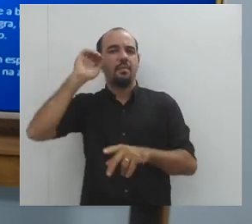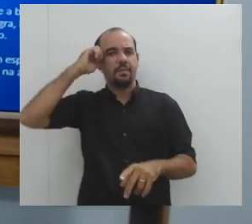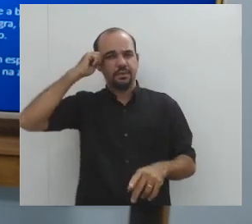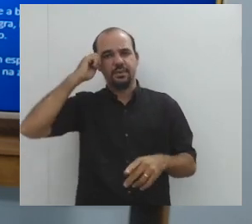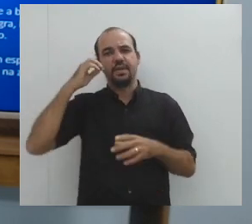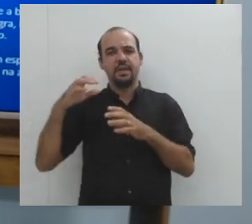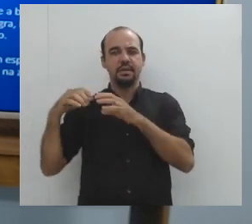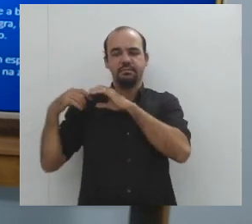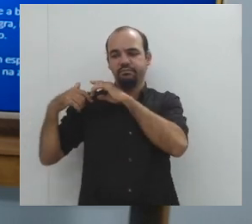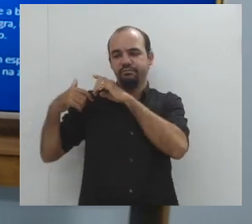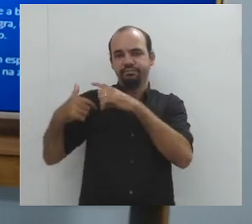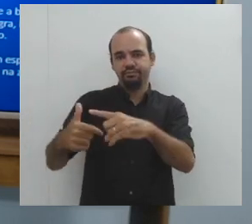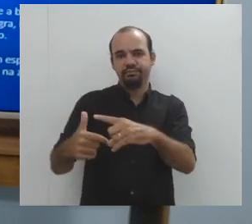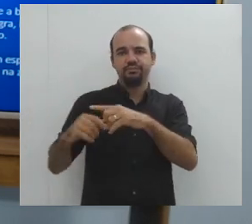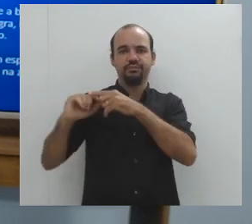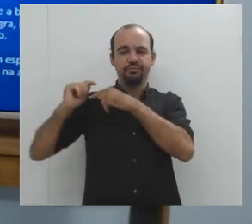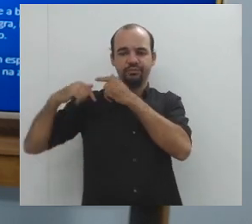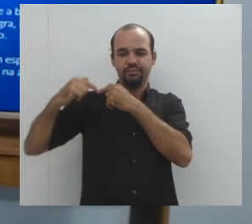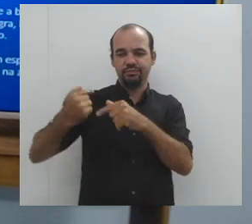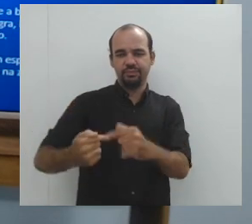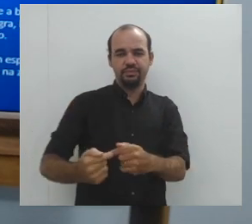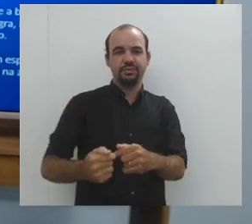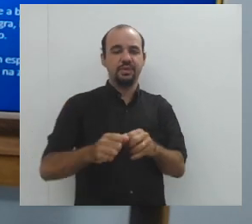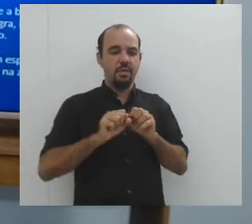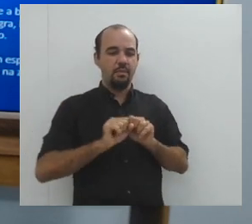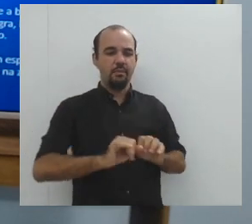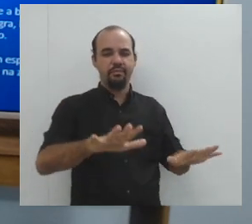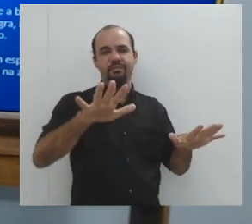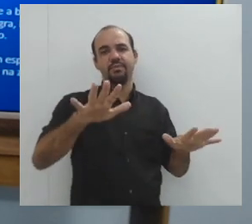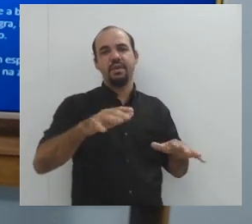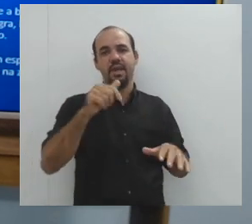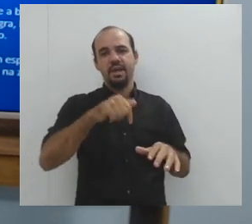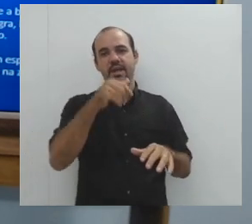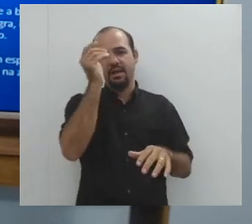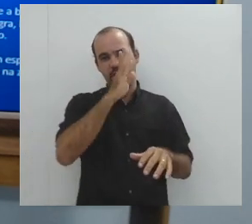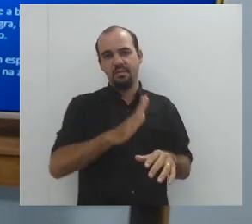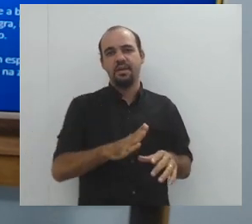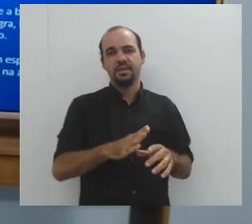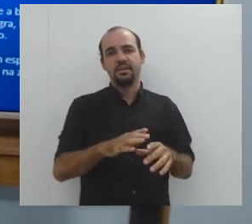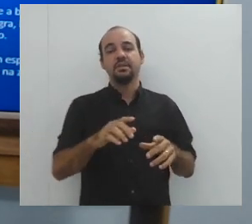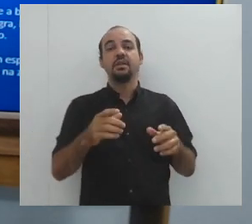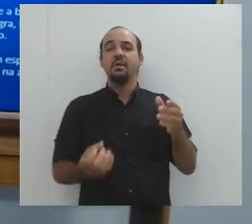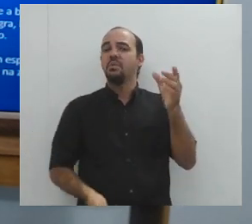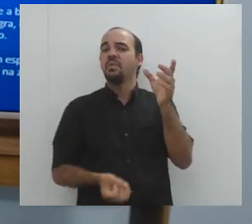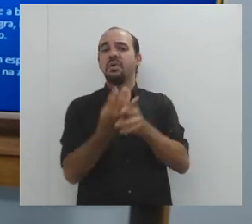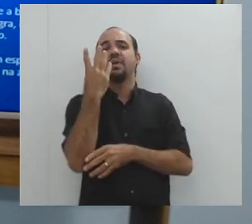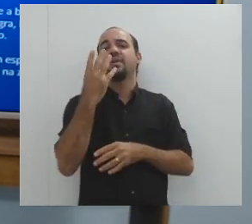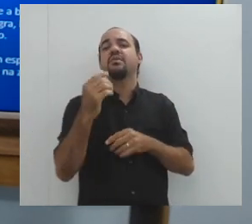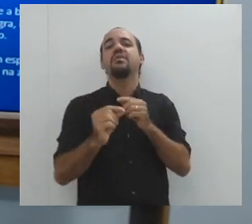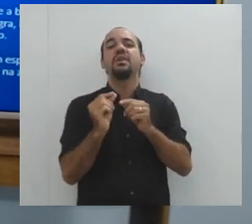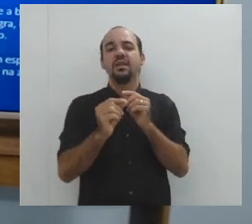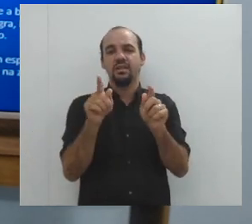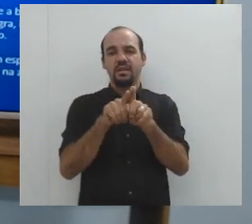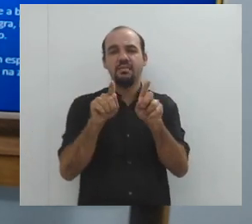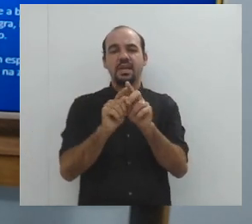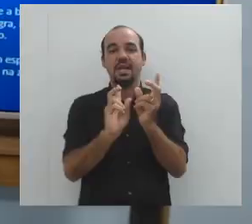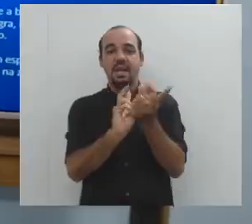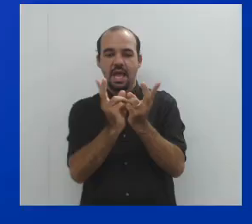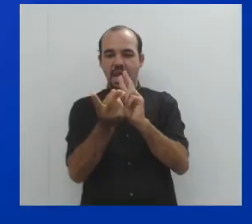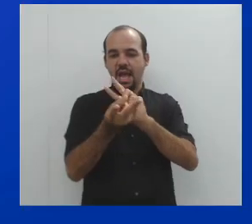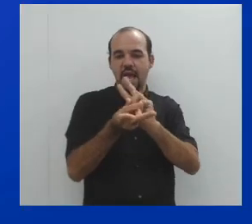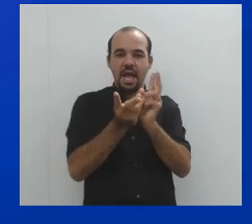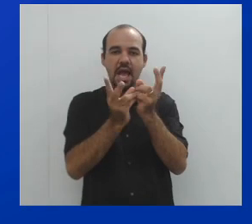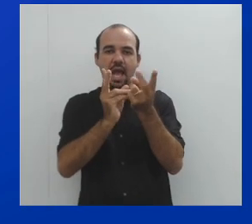adultos houve uma influência e o resultado é a capoeira, que é bastante usada também.